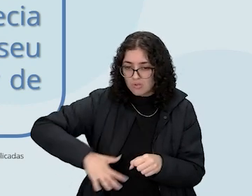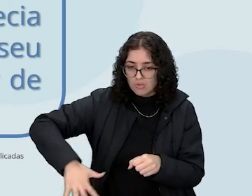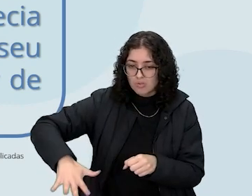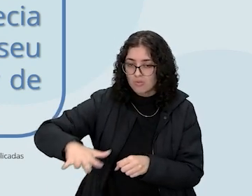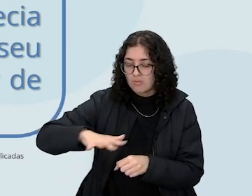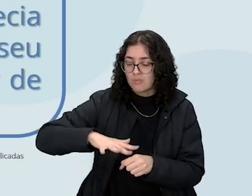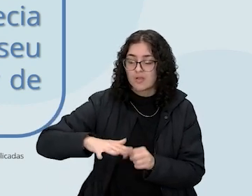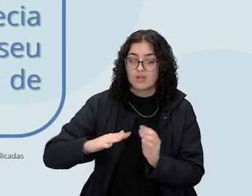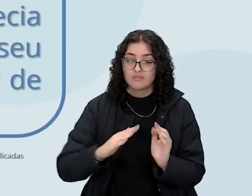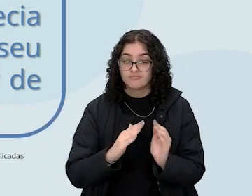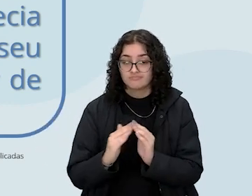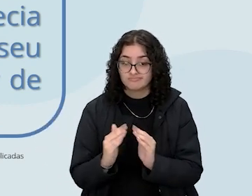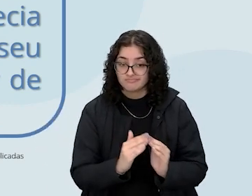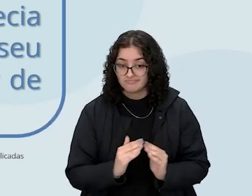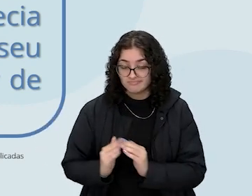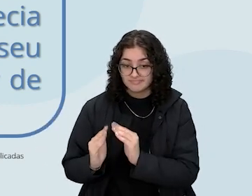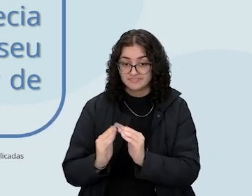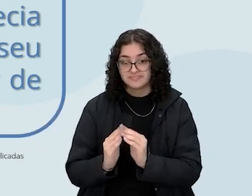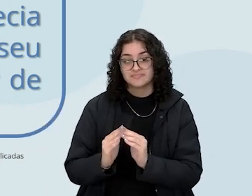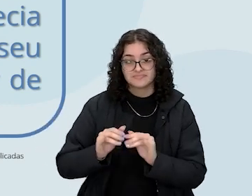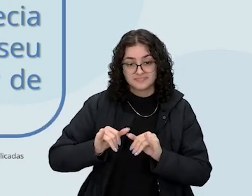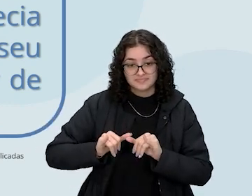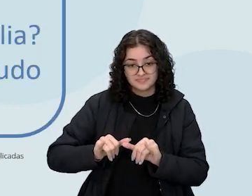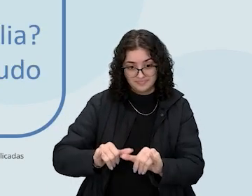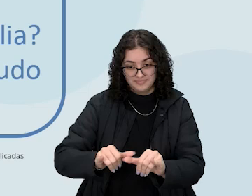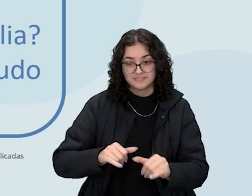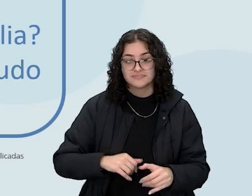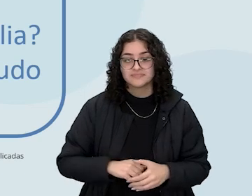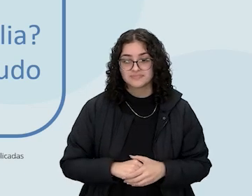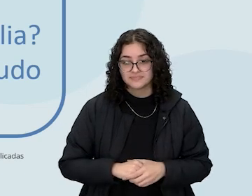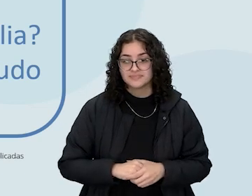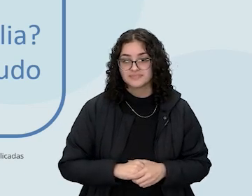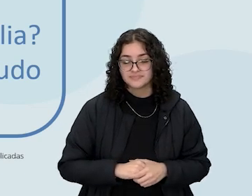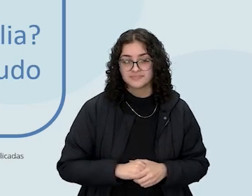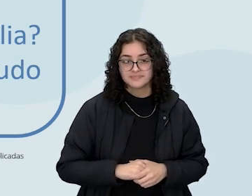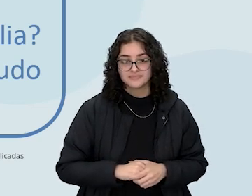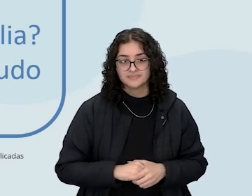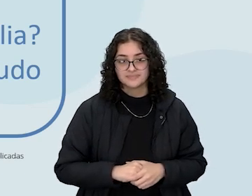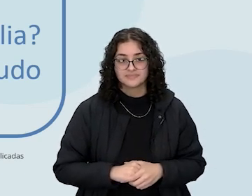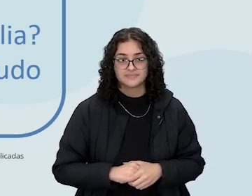os supermercados da região.